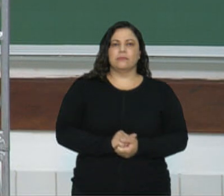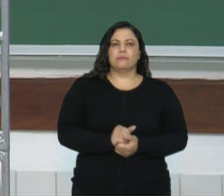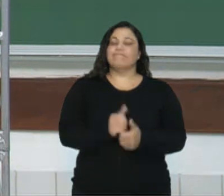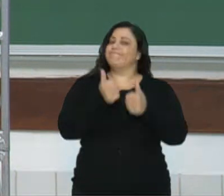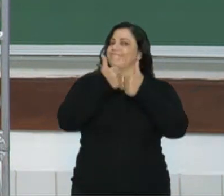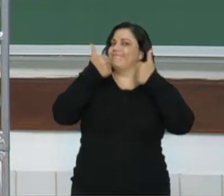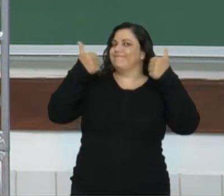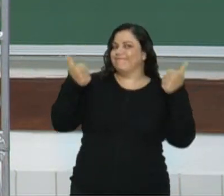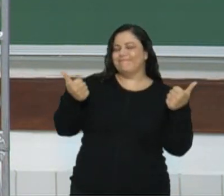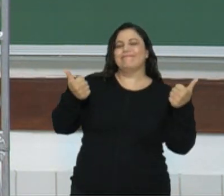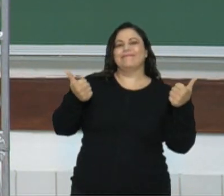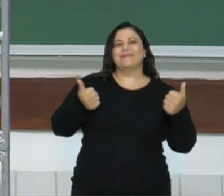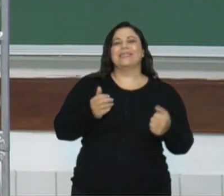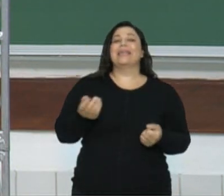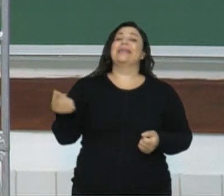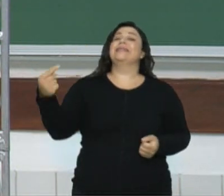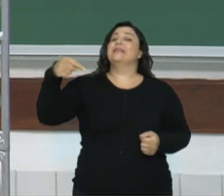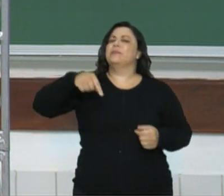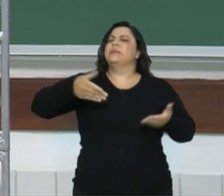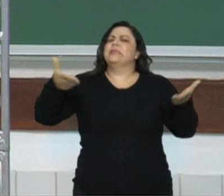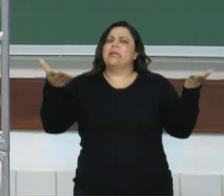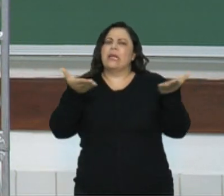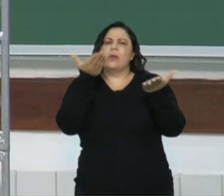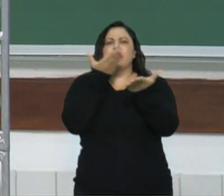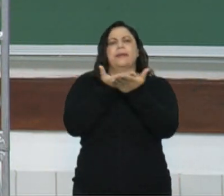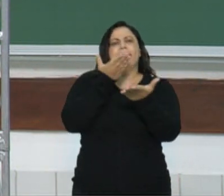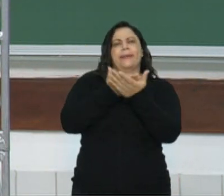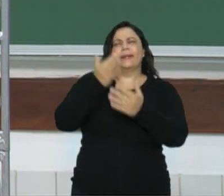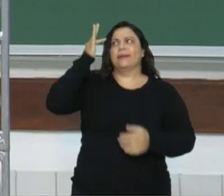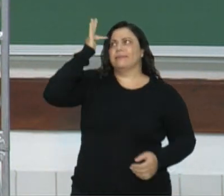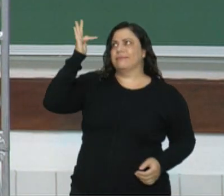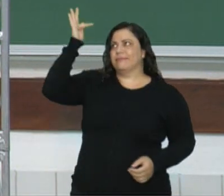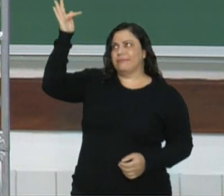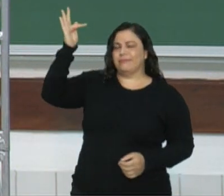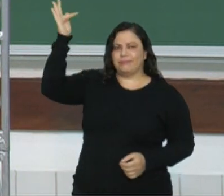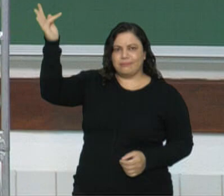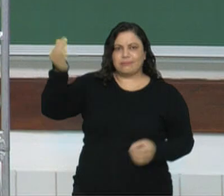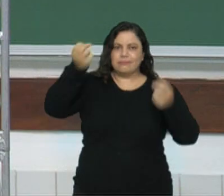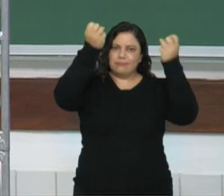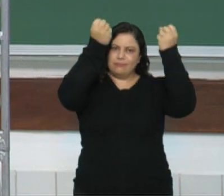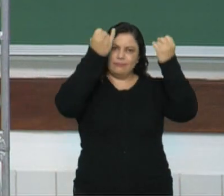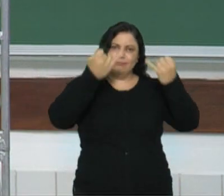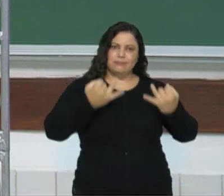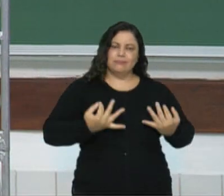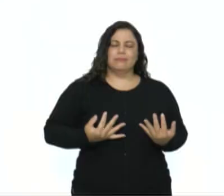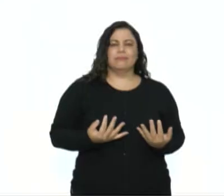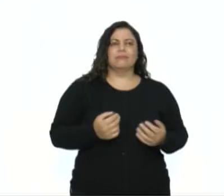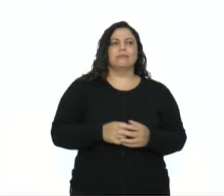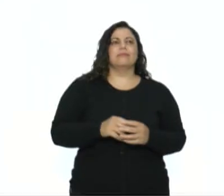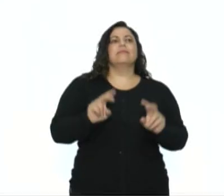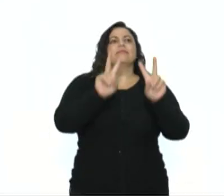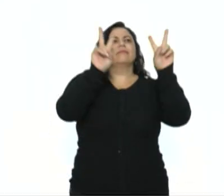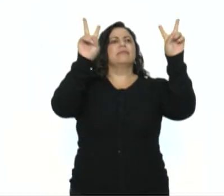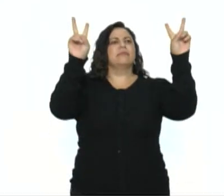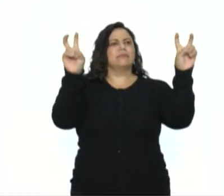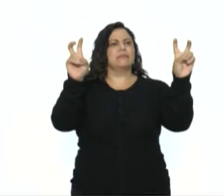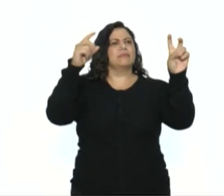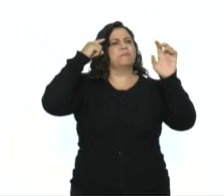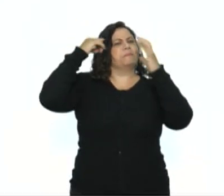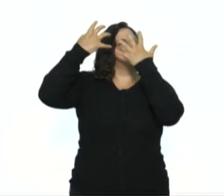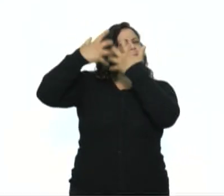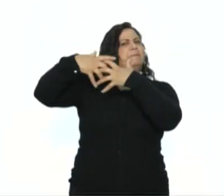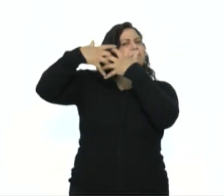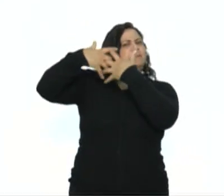Muito bem, estamos aqui para esta aula de filosofia, onde falaremos sobre o racionalismo e